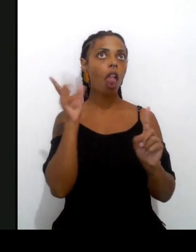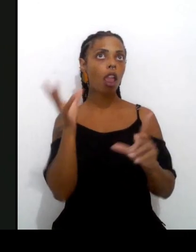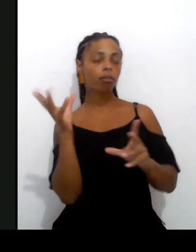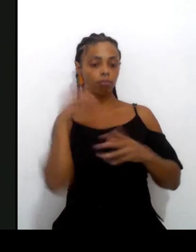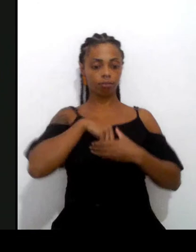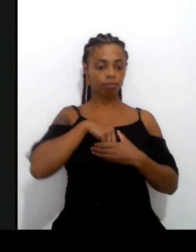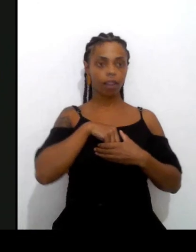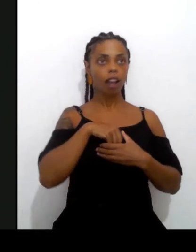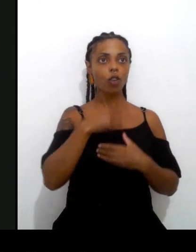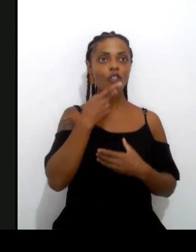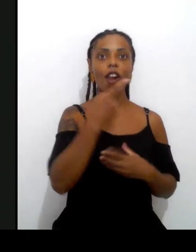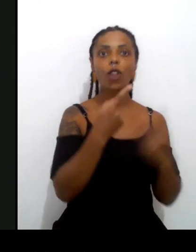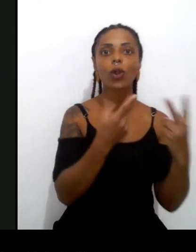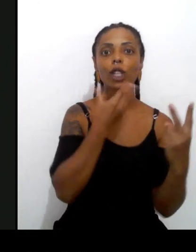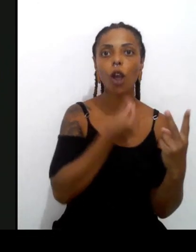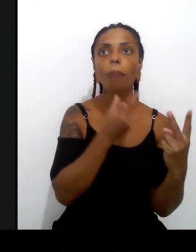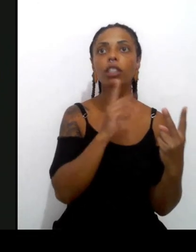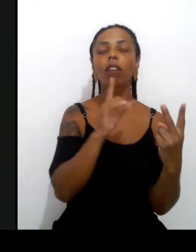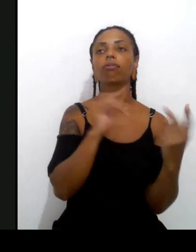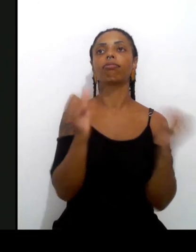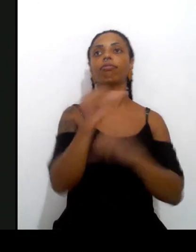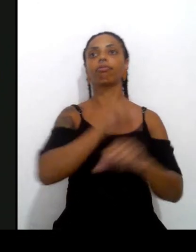da psicanálise